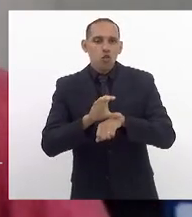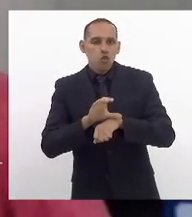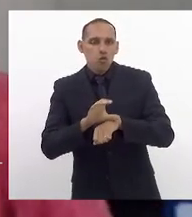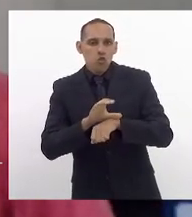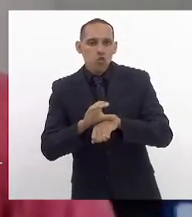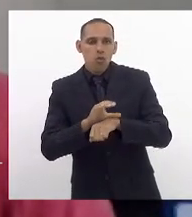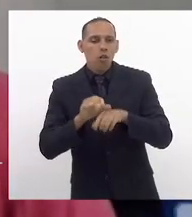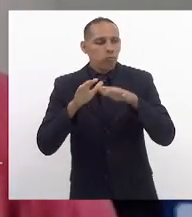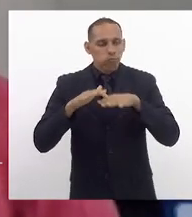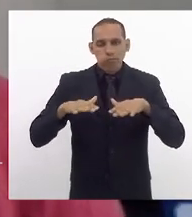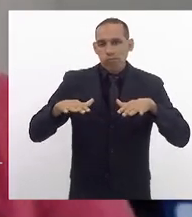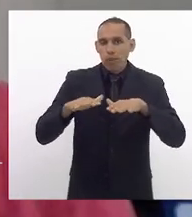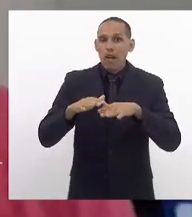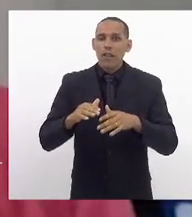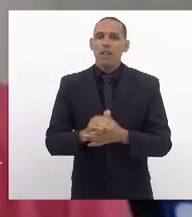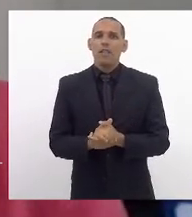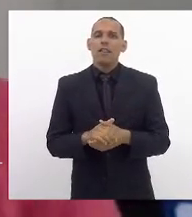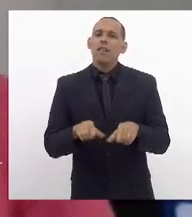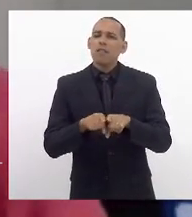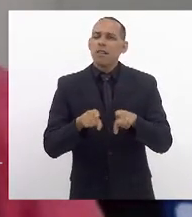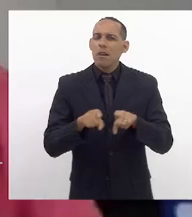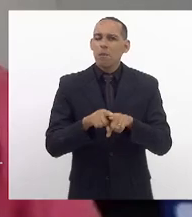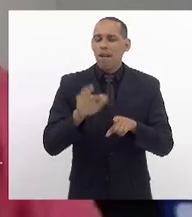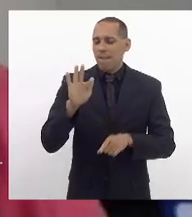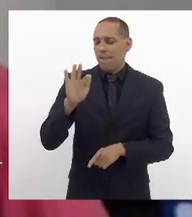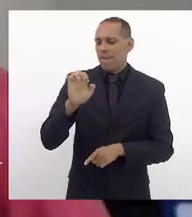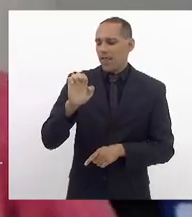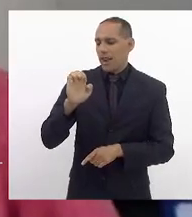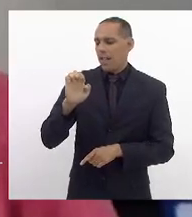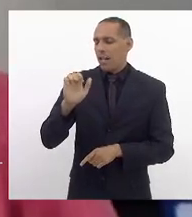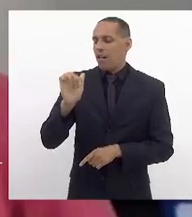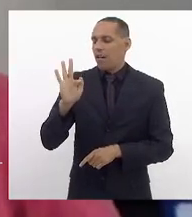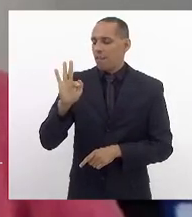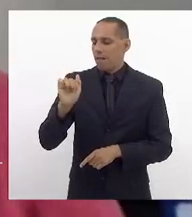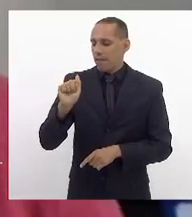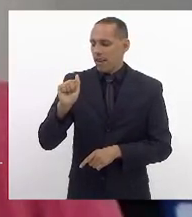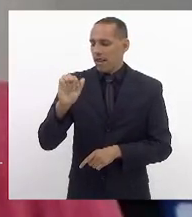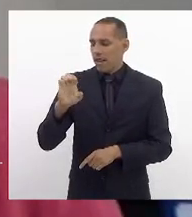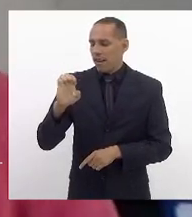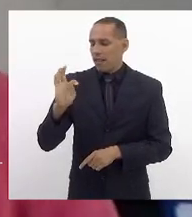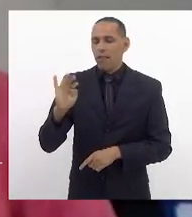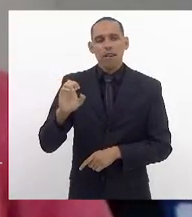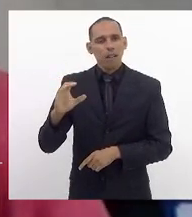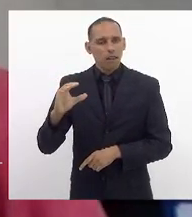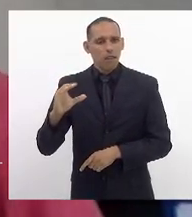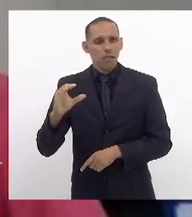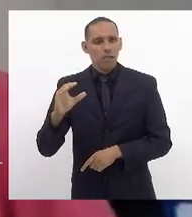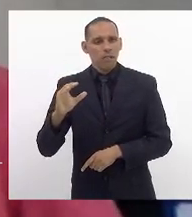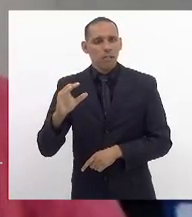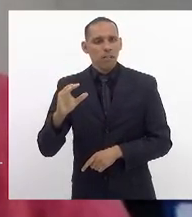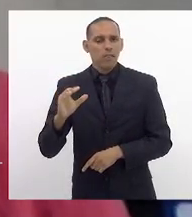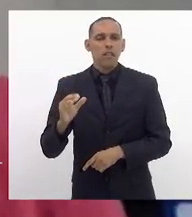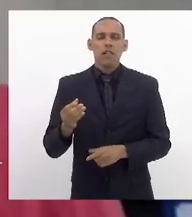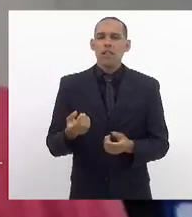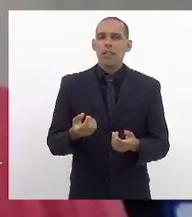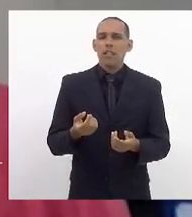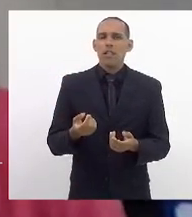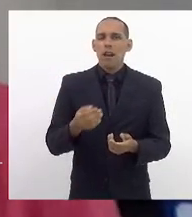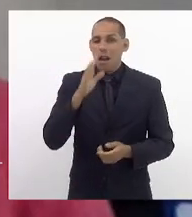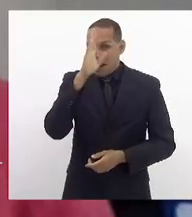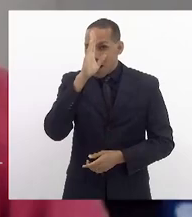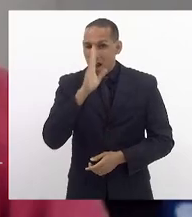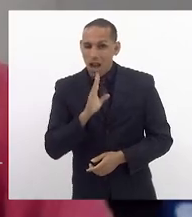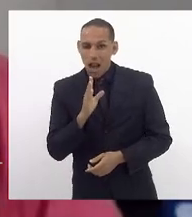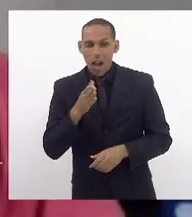parte deles são ofertados pela própria FAETEC e não tem ainda o direito à passagem gratuita, e a gente está trabalhando para que isso